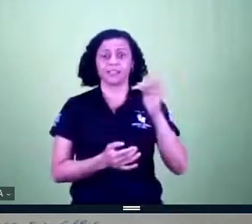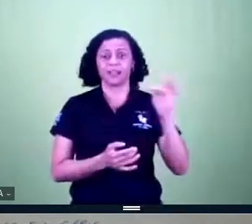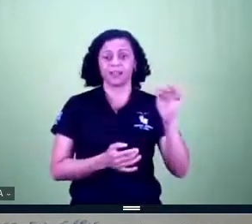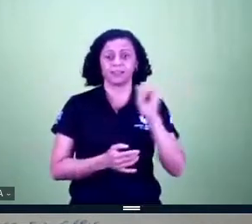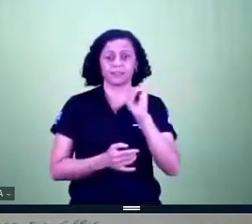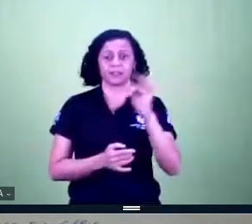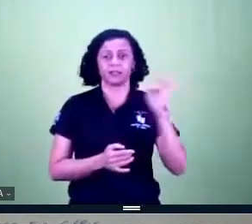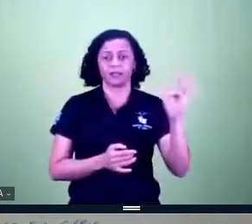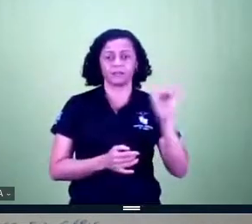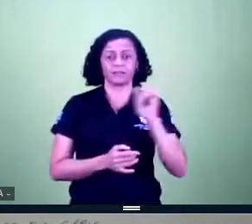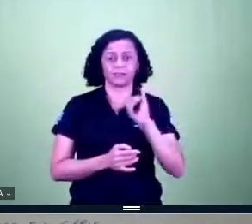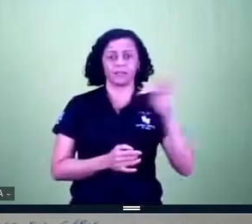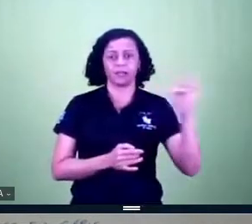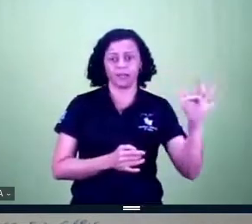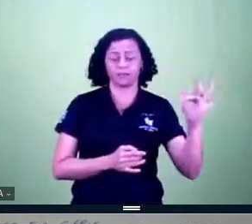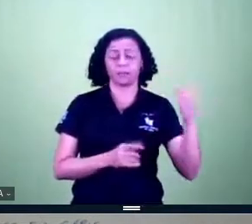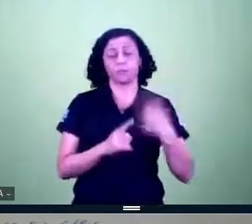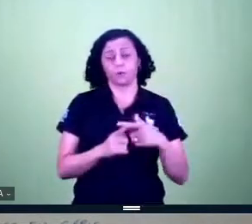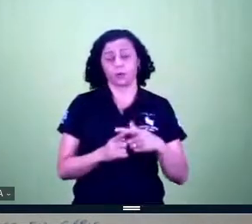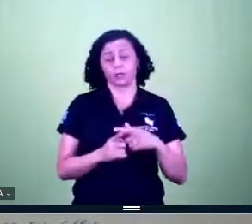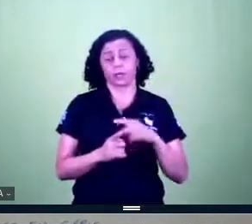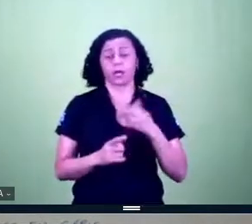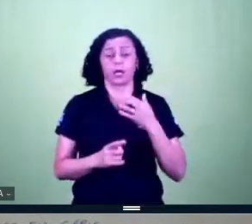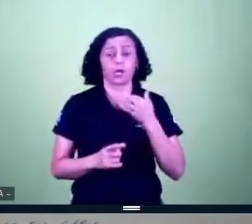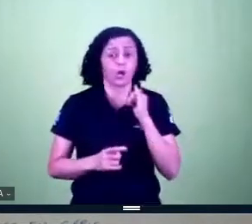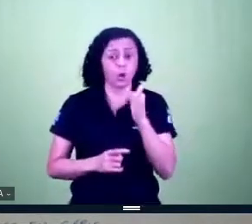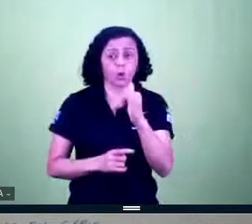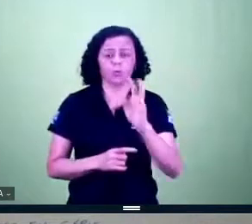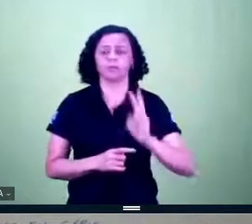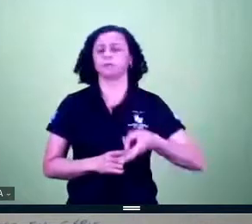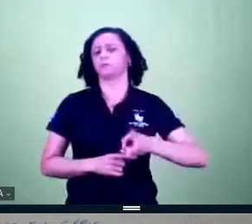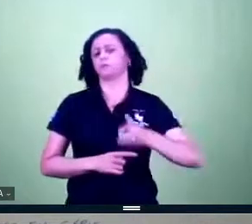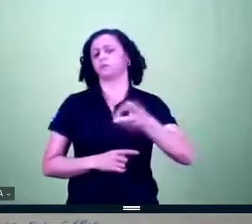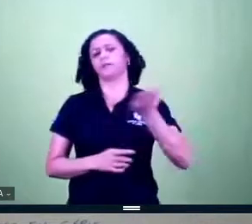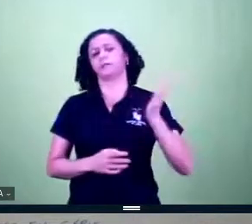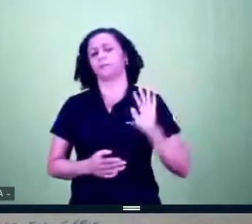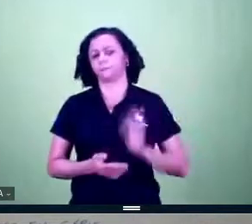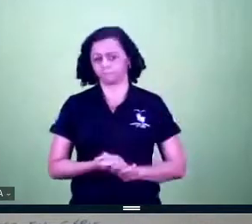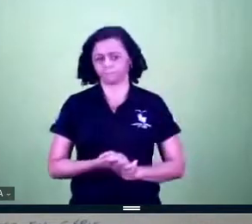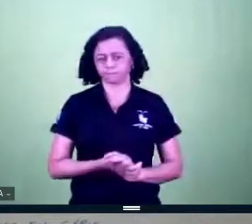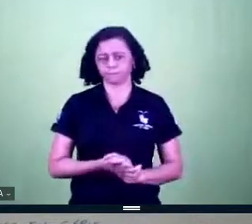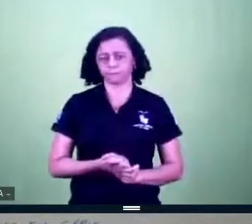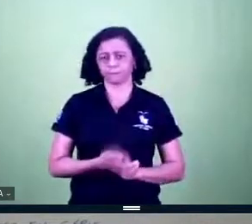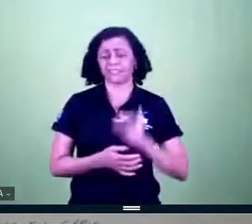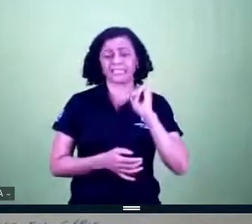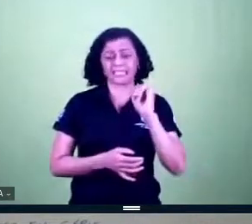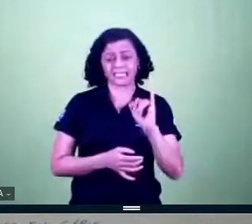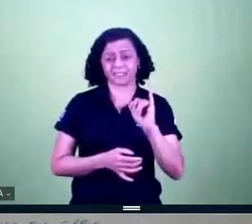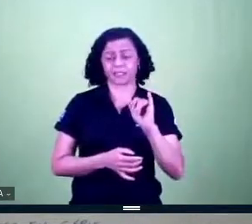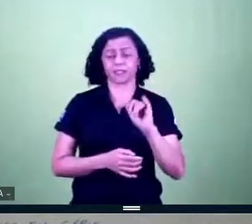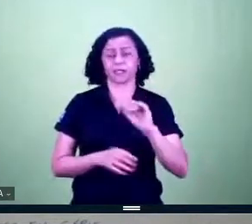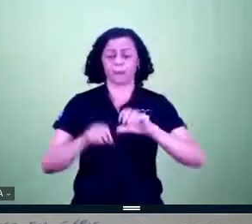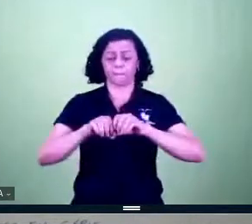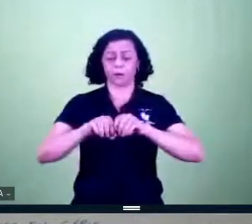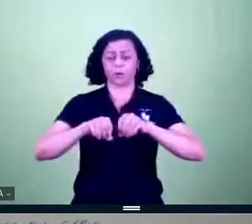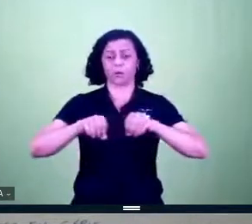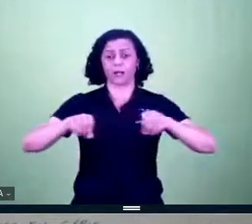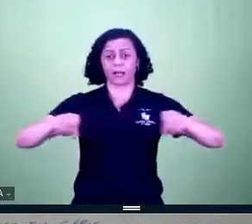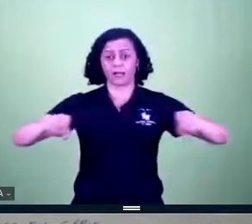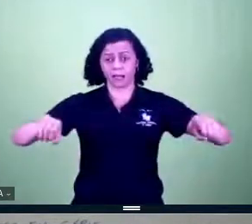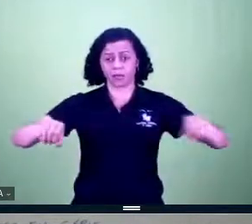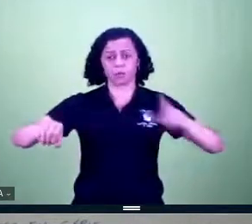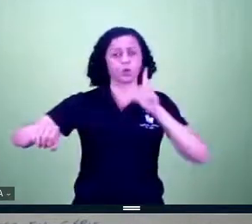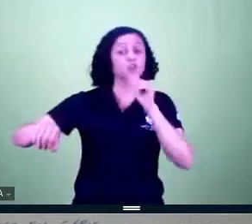entendeu? Porque a corrente ali é a mesma. Imagina cano d'água, né? Se eu coloco aqui um joelho de 90 graus, aqui eu ponho uma curva